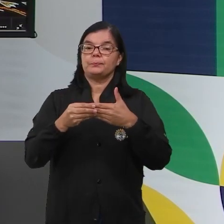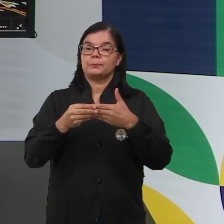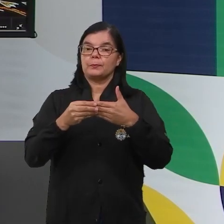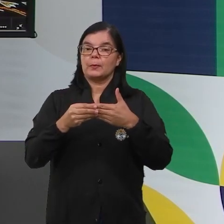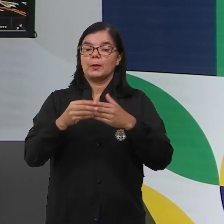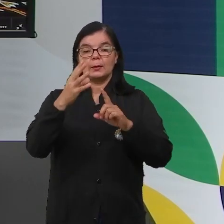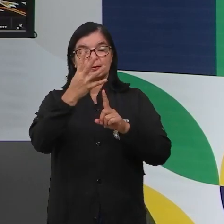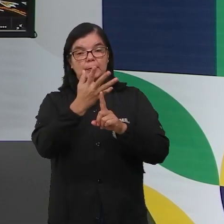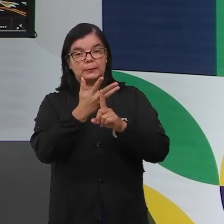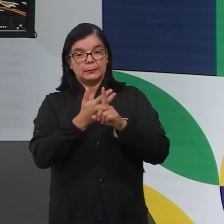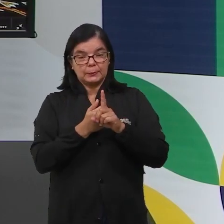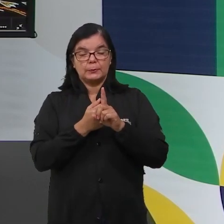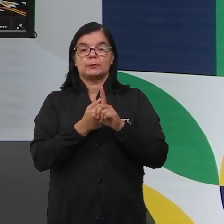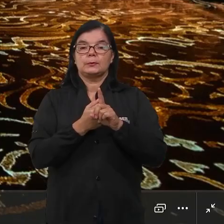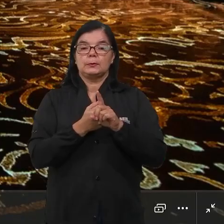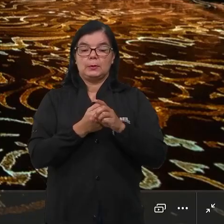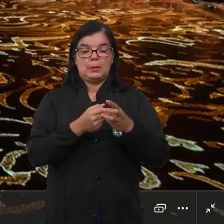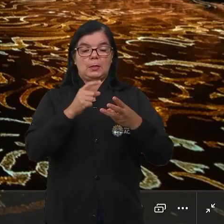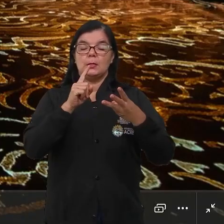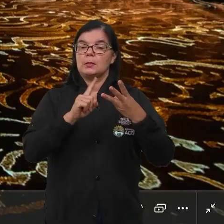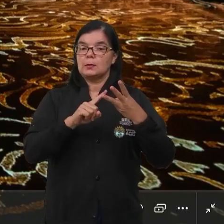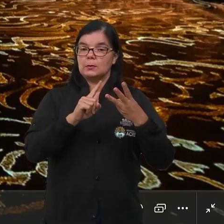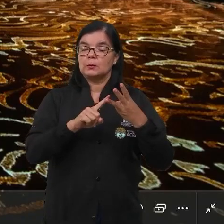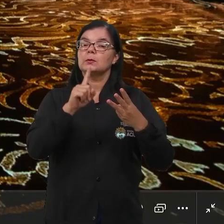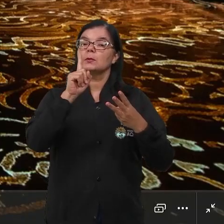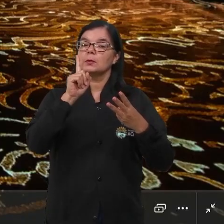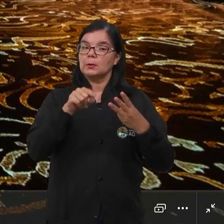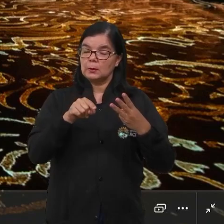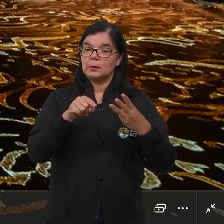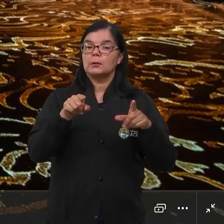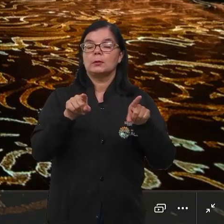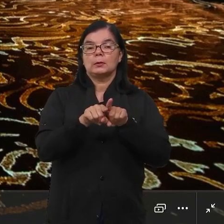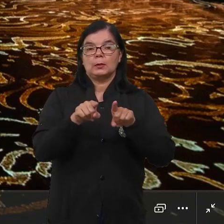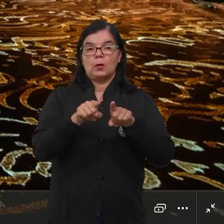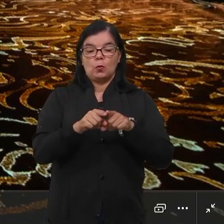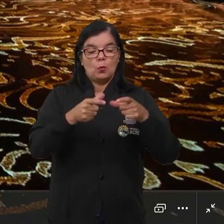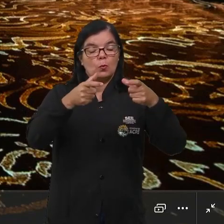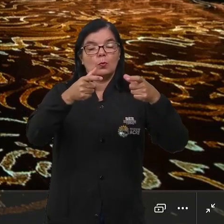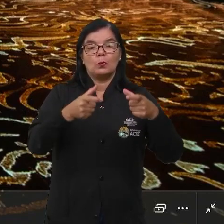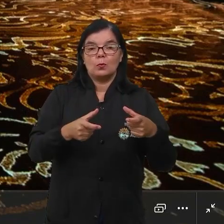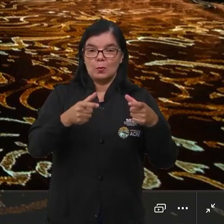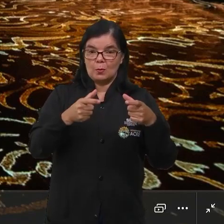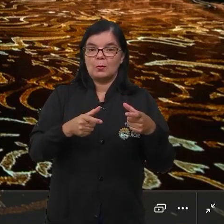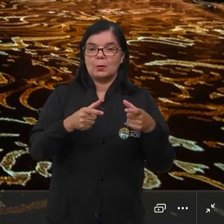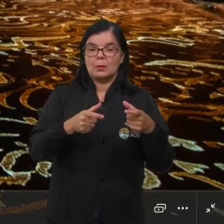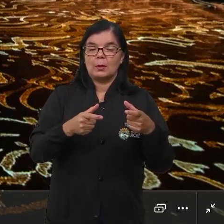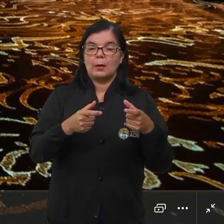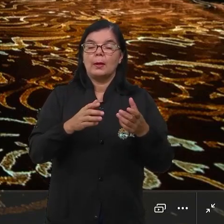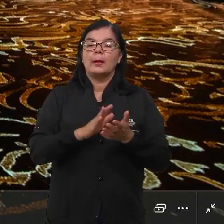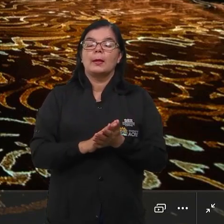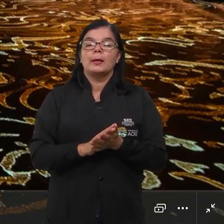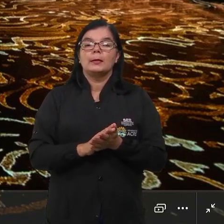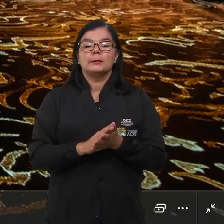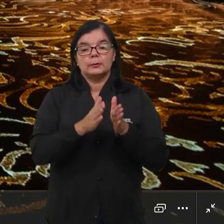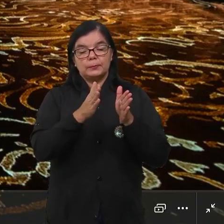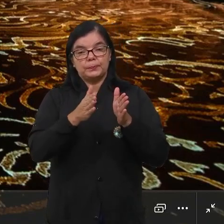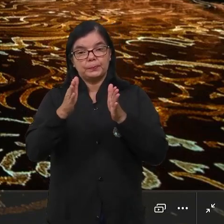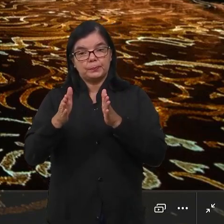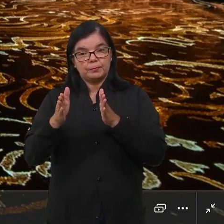obra. E esse passo 3 é o transporte e a instalação. Então, nessa fase, as obras